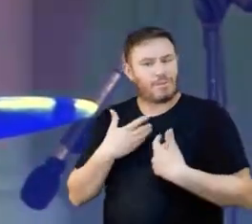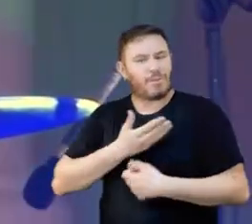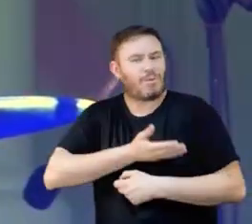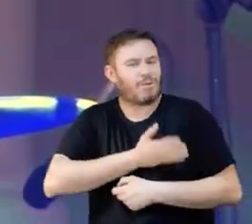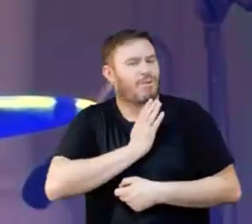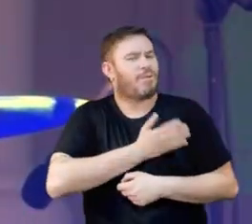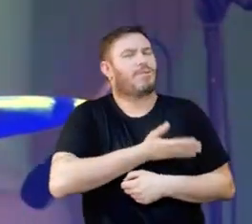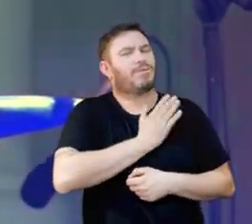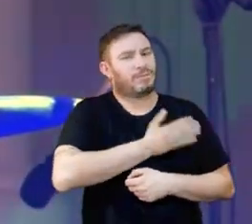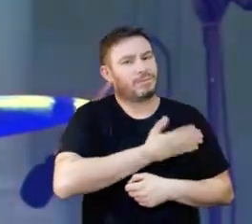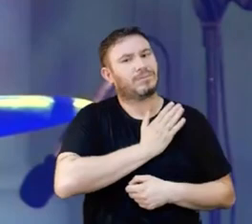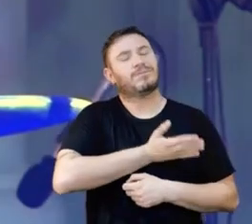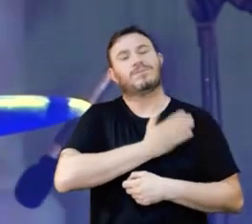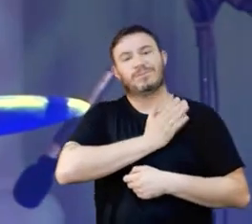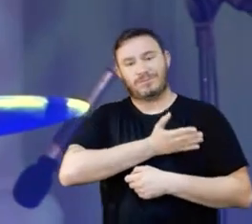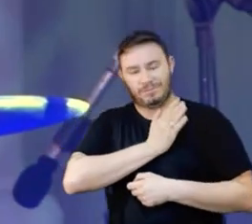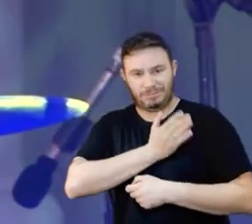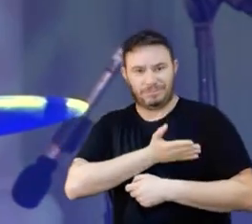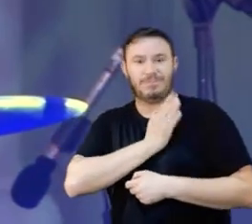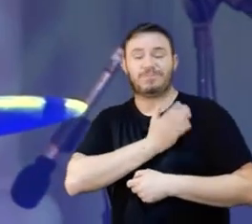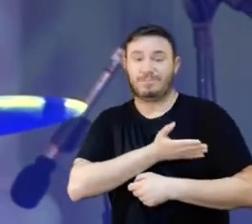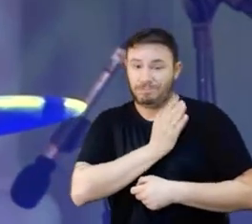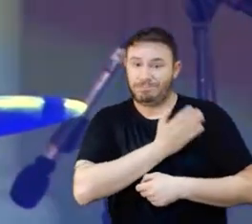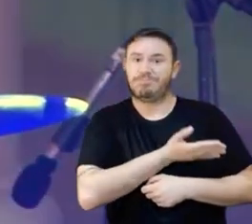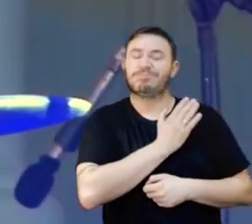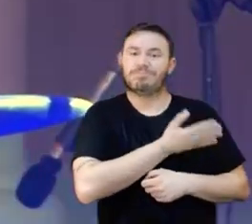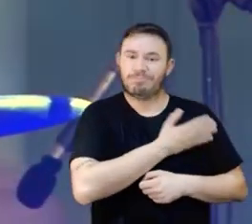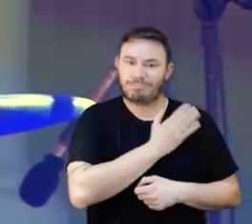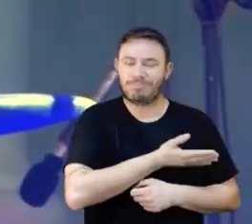lá meu coração.